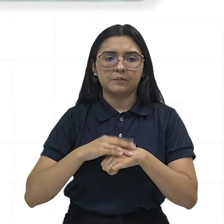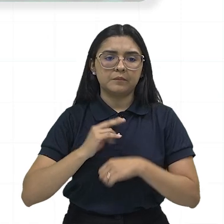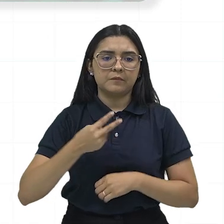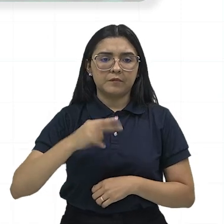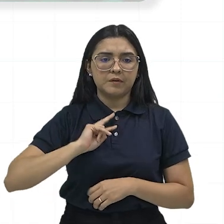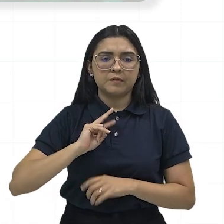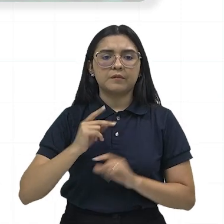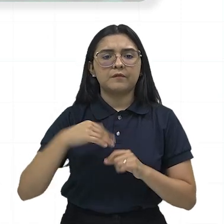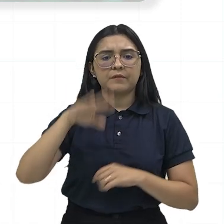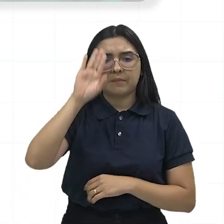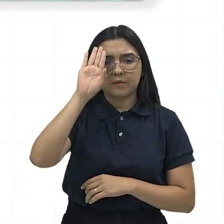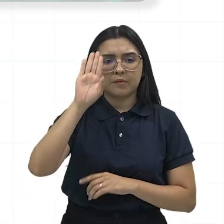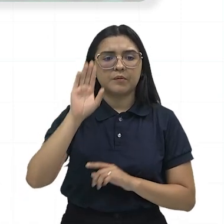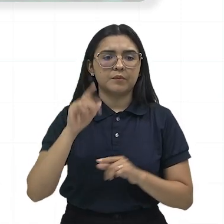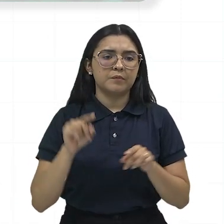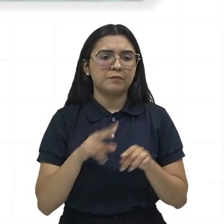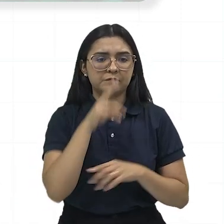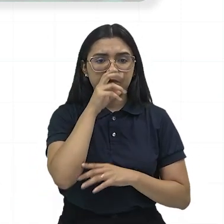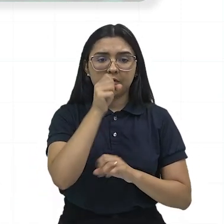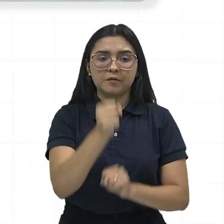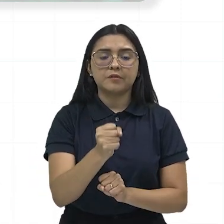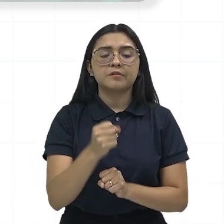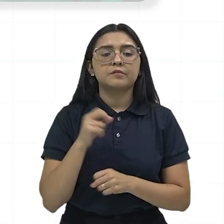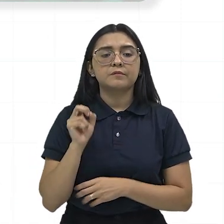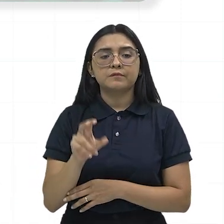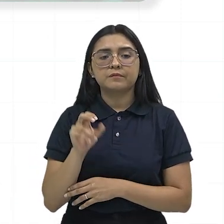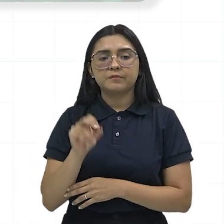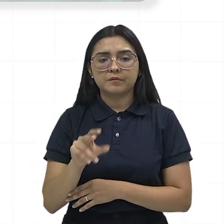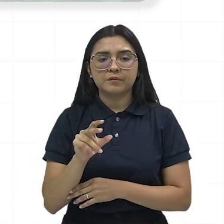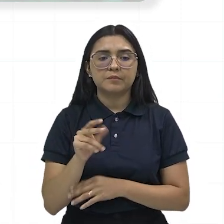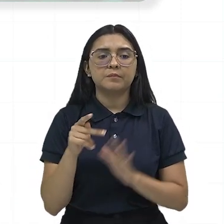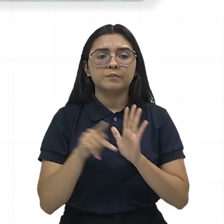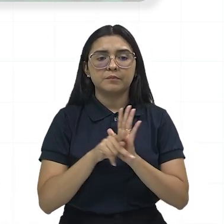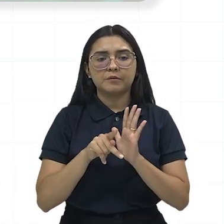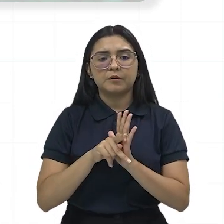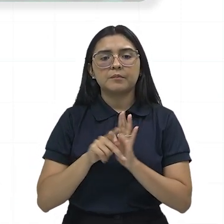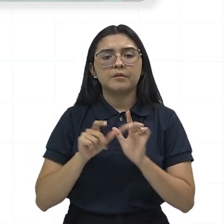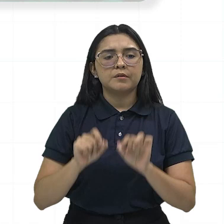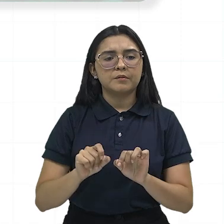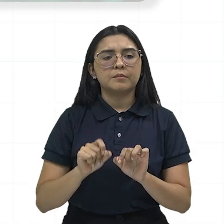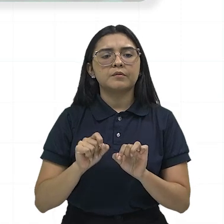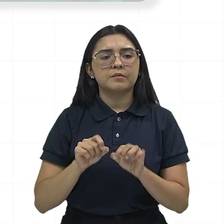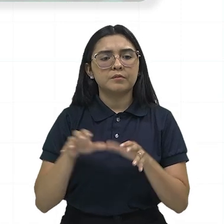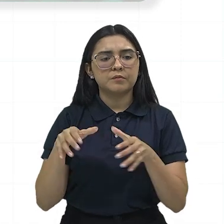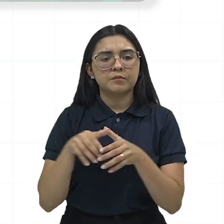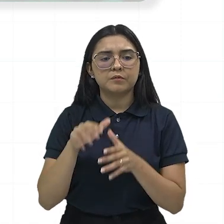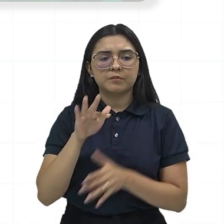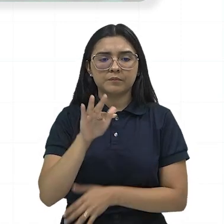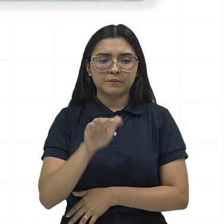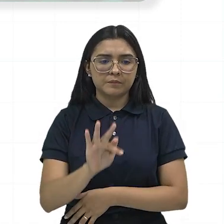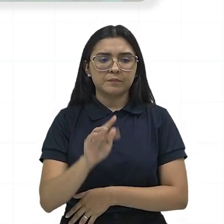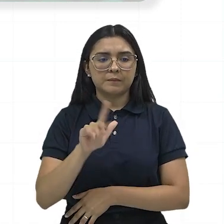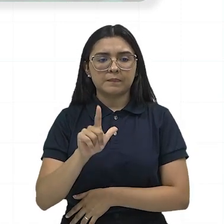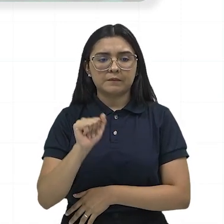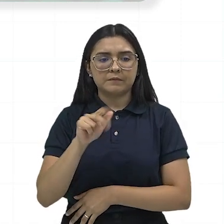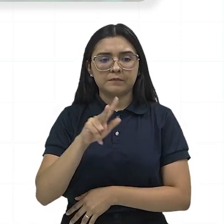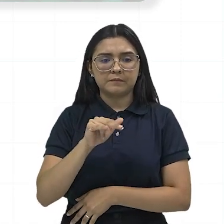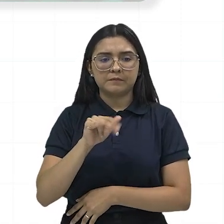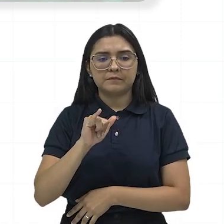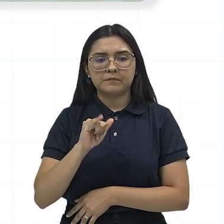infecciosa, febril, aguda, né, causada por um vírus pertencente à família Flaviviridae, do